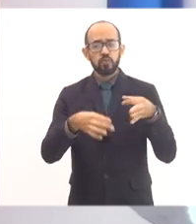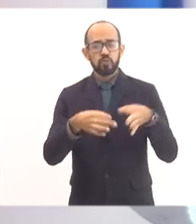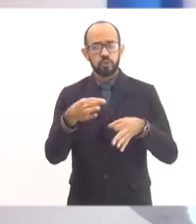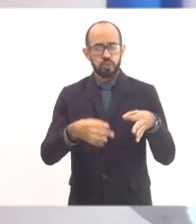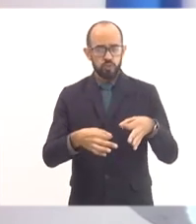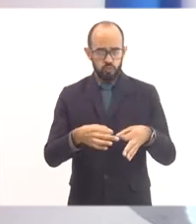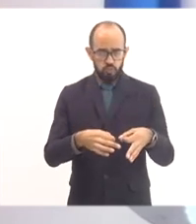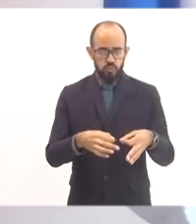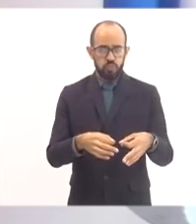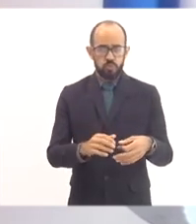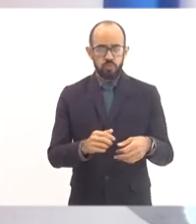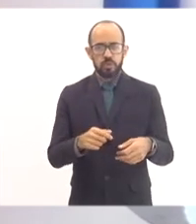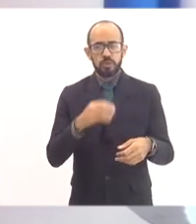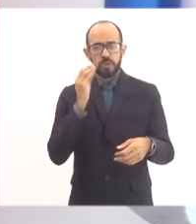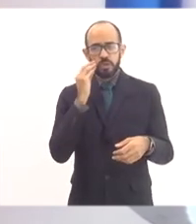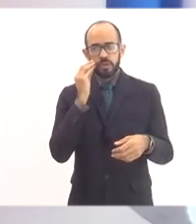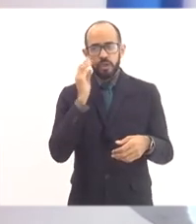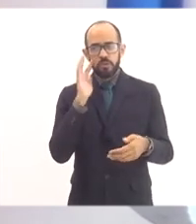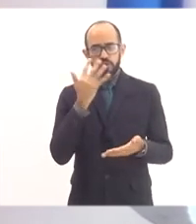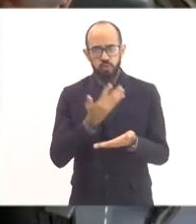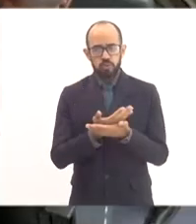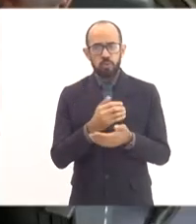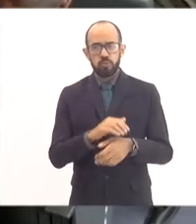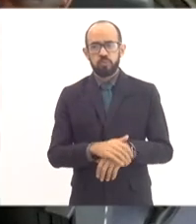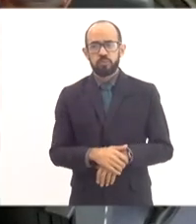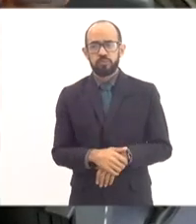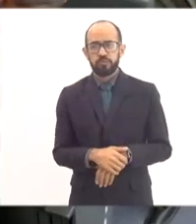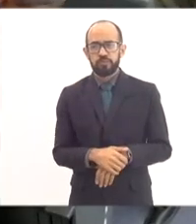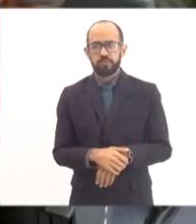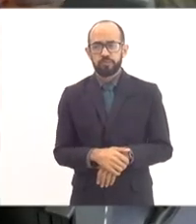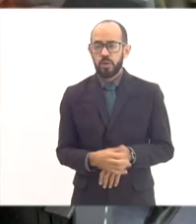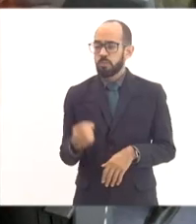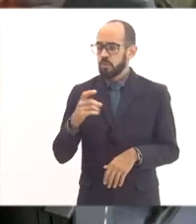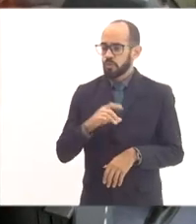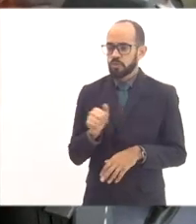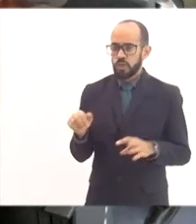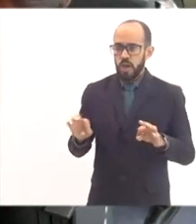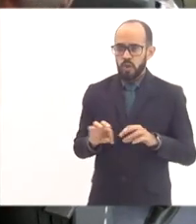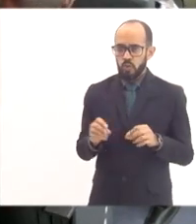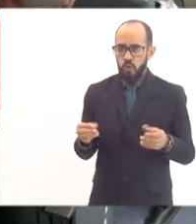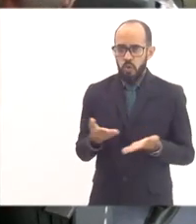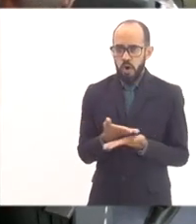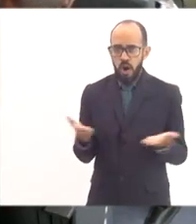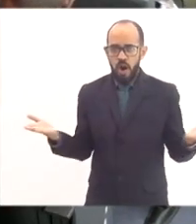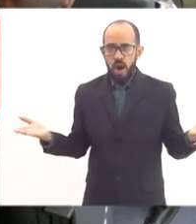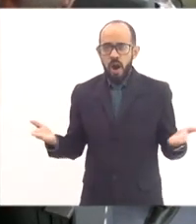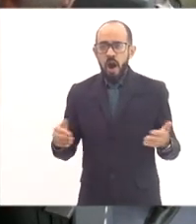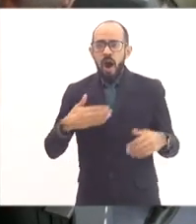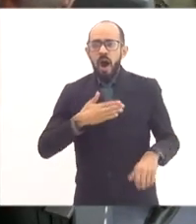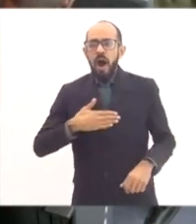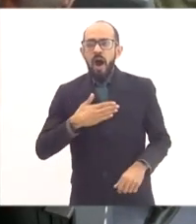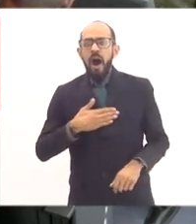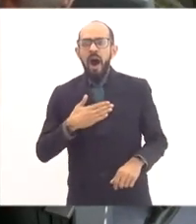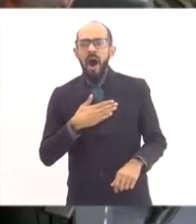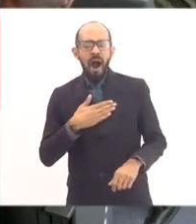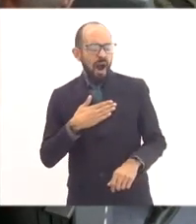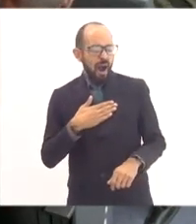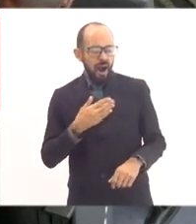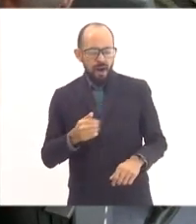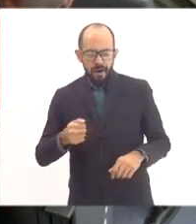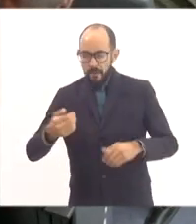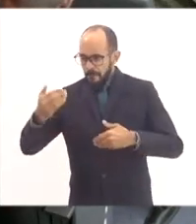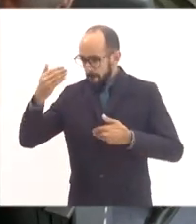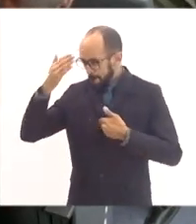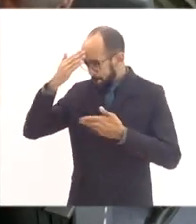Então, cumprimentar mais uma vez. Bom dia a todos. Gostaria de agradecer primeiro a presença de todos aqui, o Rodrigo Amorim, o